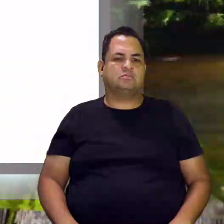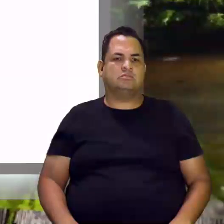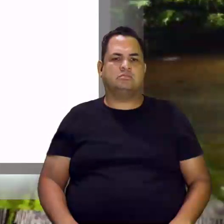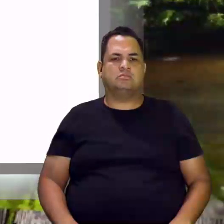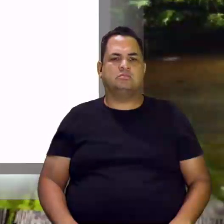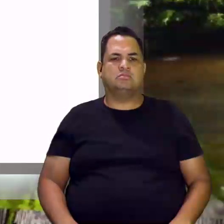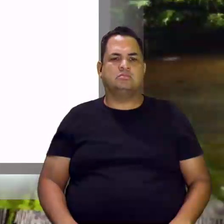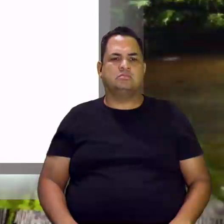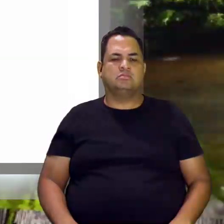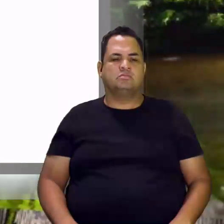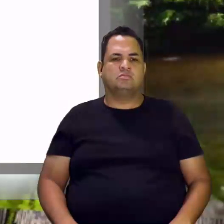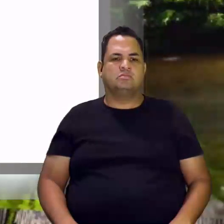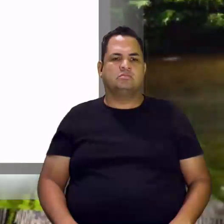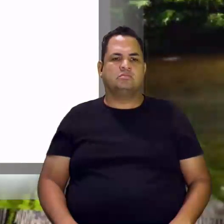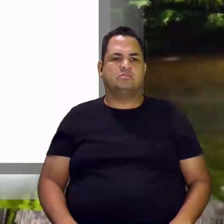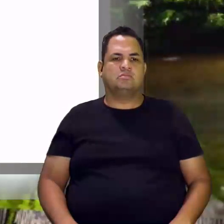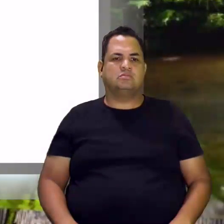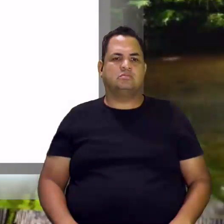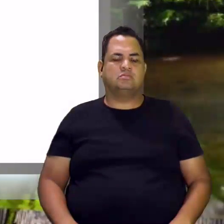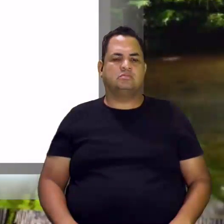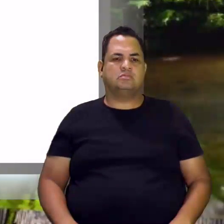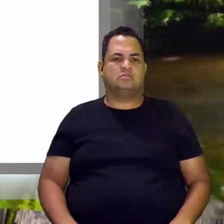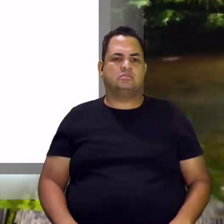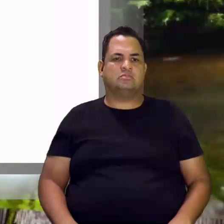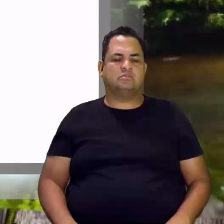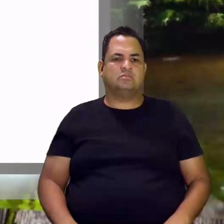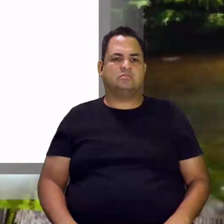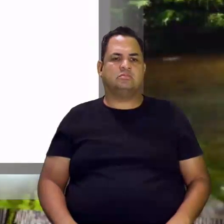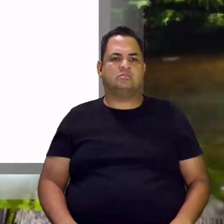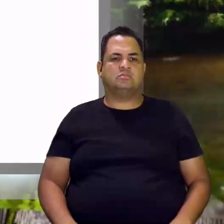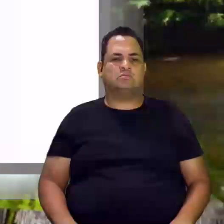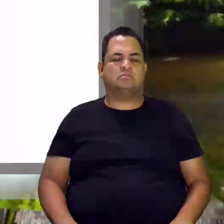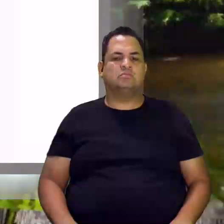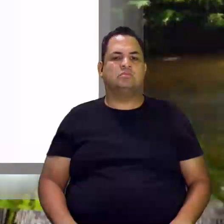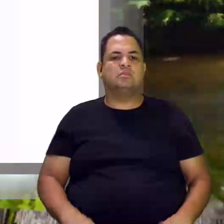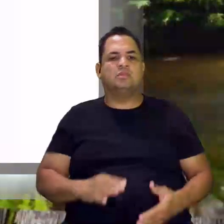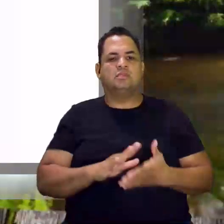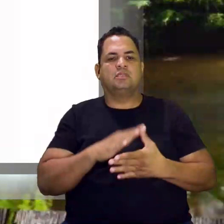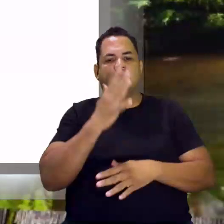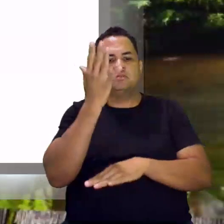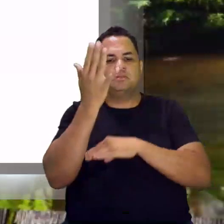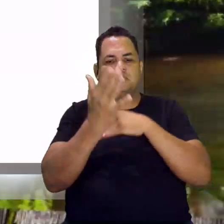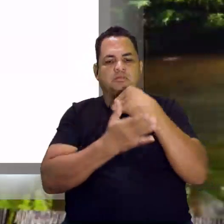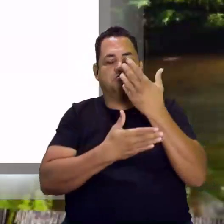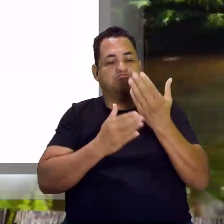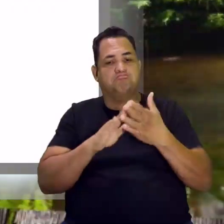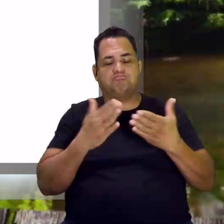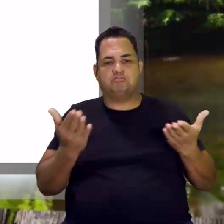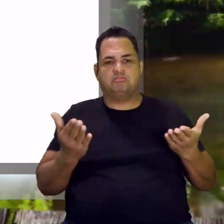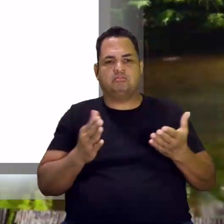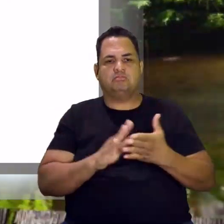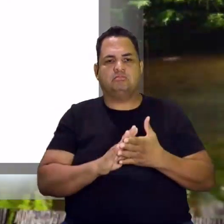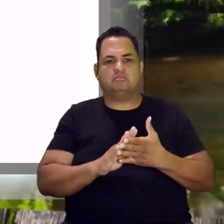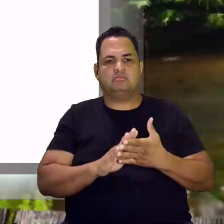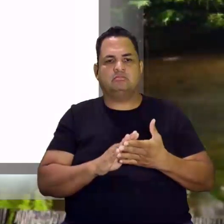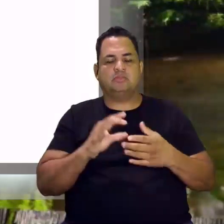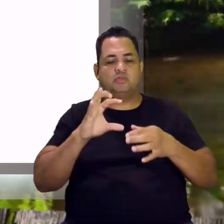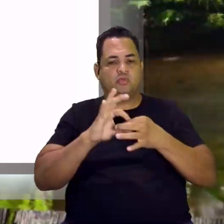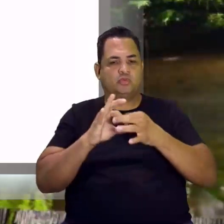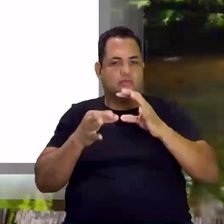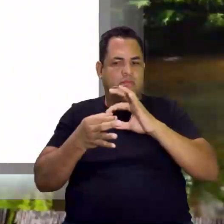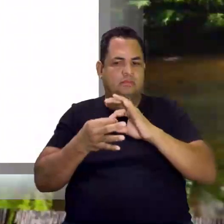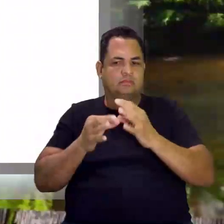ele sai desencadeando aquela queda, derrubada de todos os outros. Mas está tudo